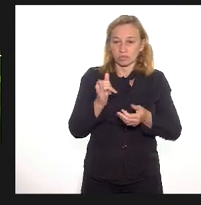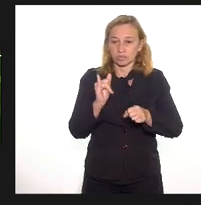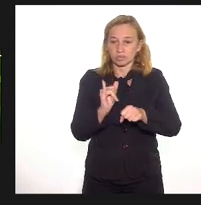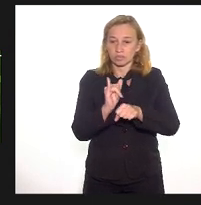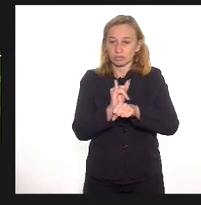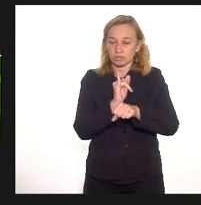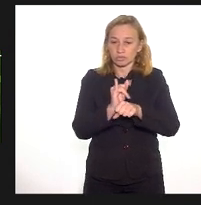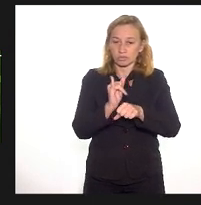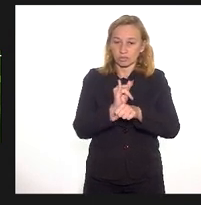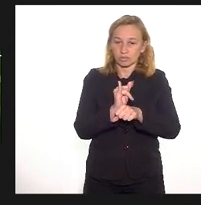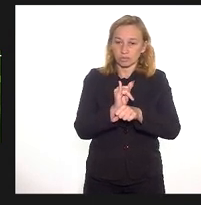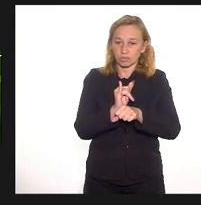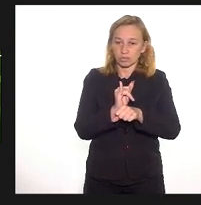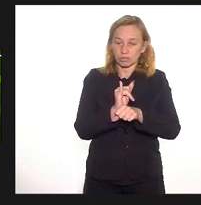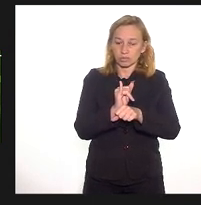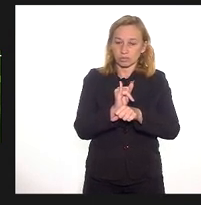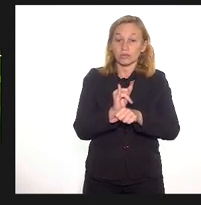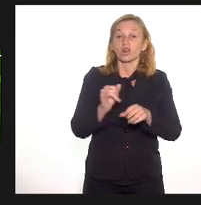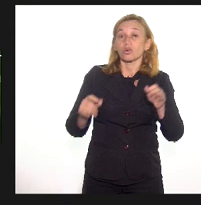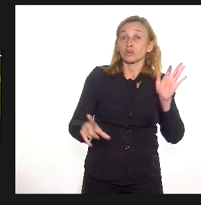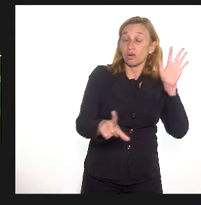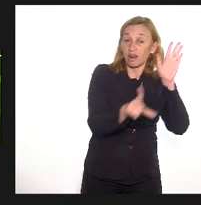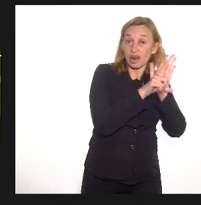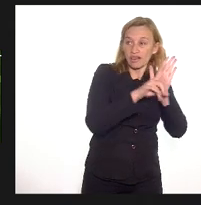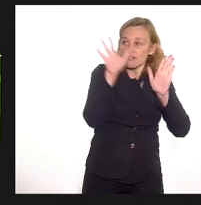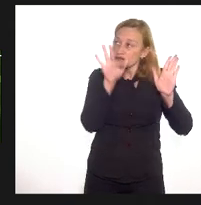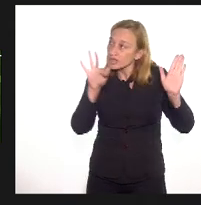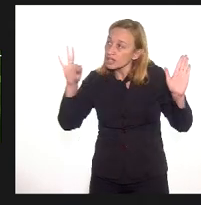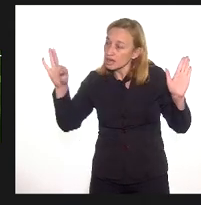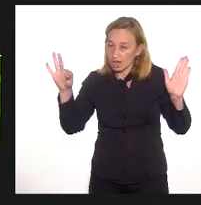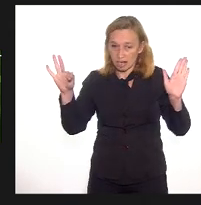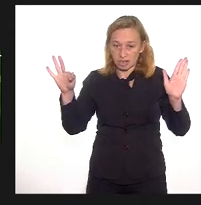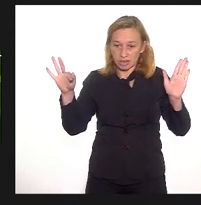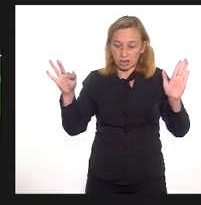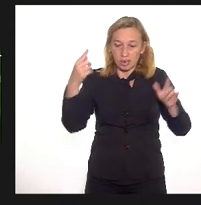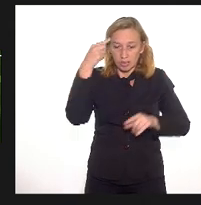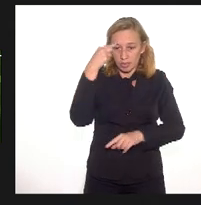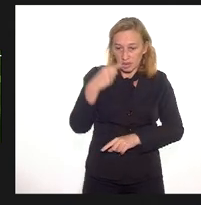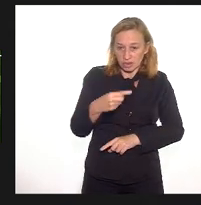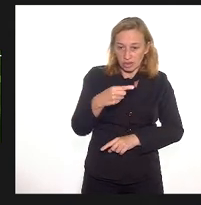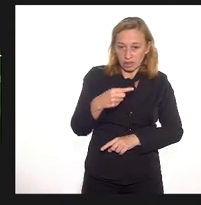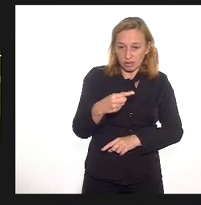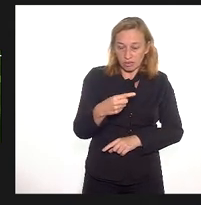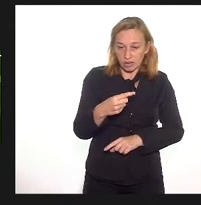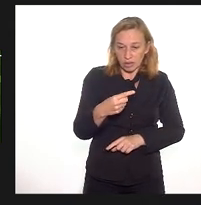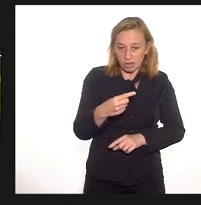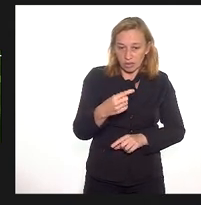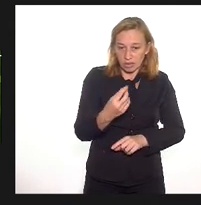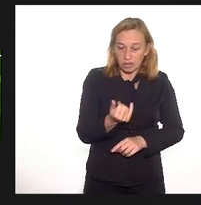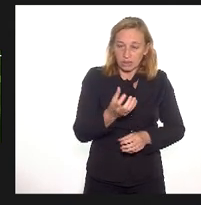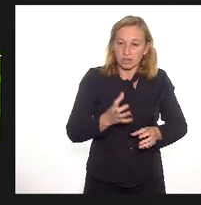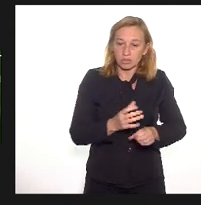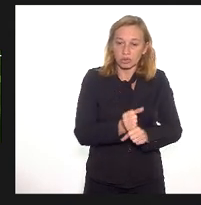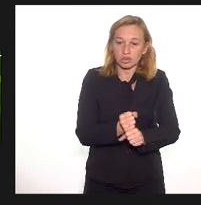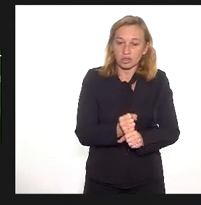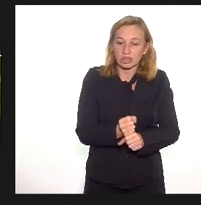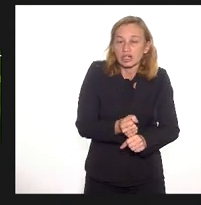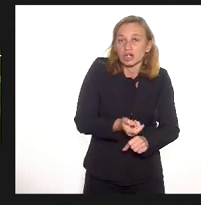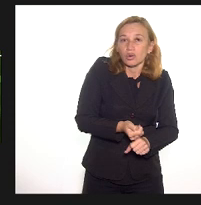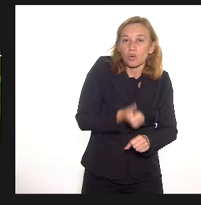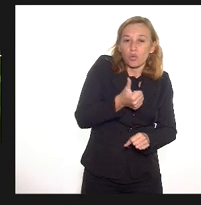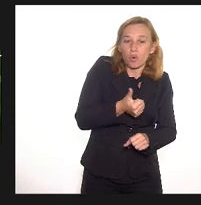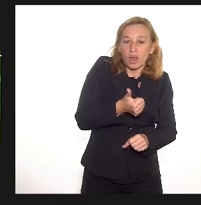extrapolação. Enquanto a lei federal determinava uma atribuição na linha de quase